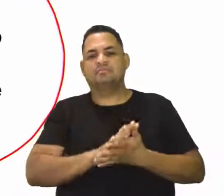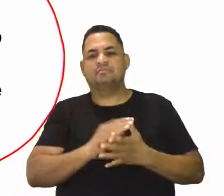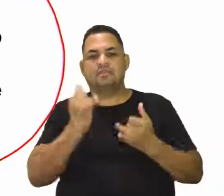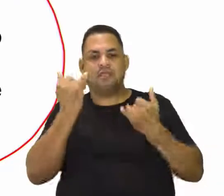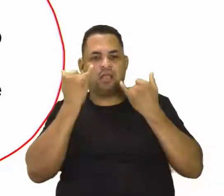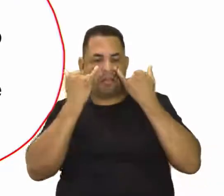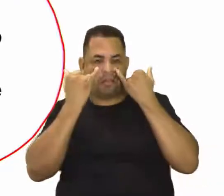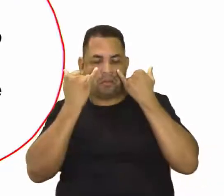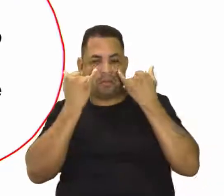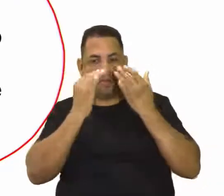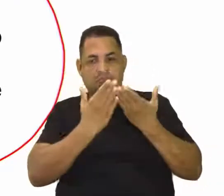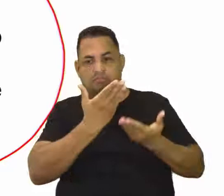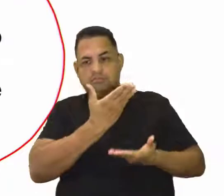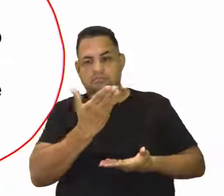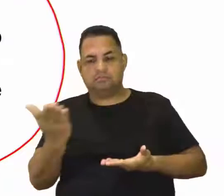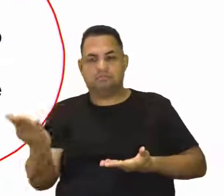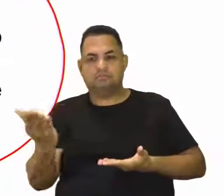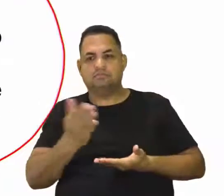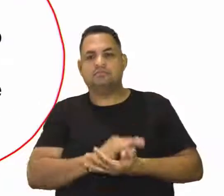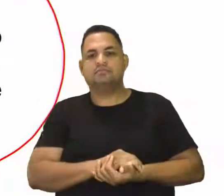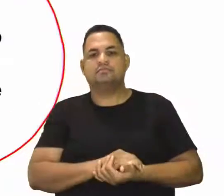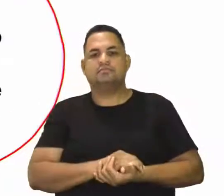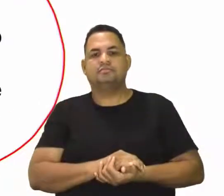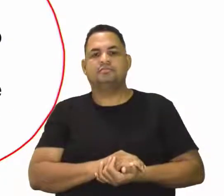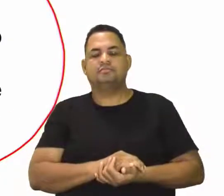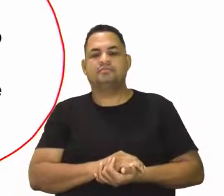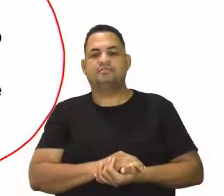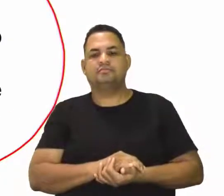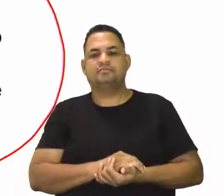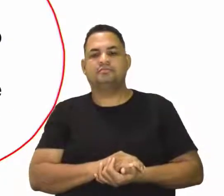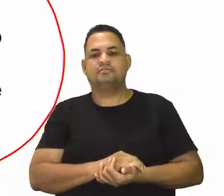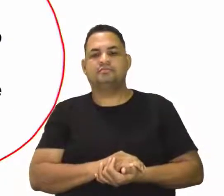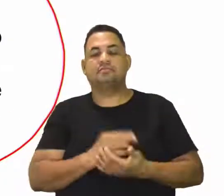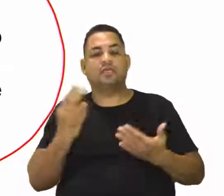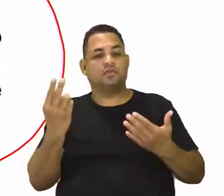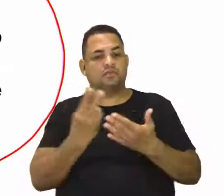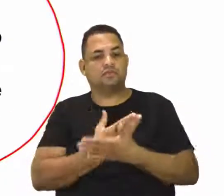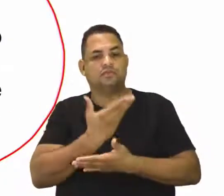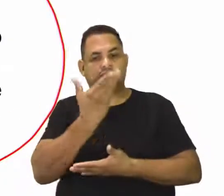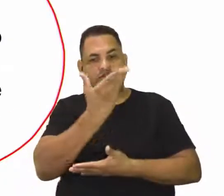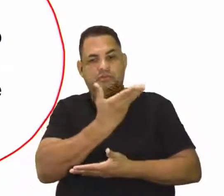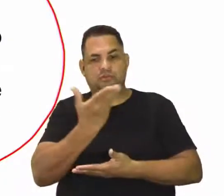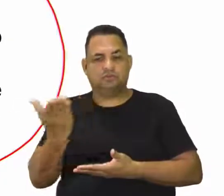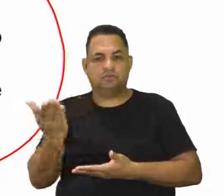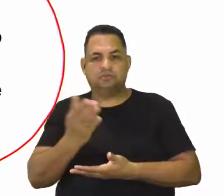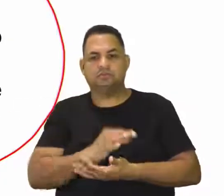notícia essa notícia que infelizmente aconteceu